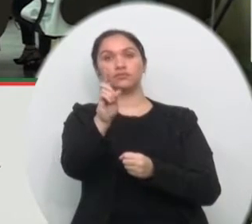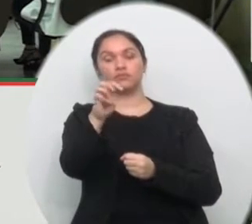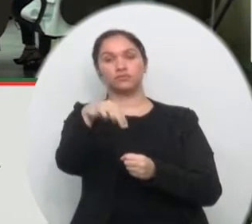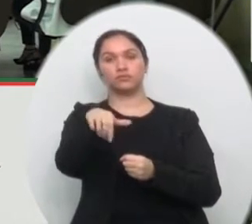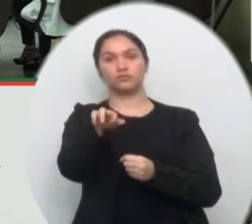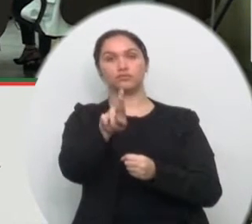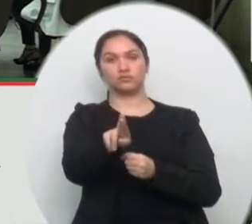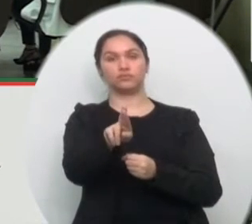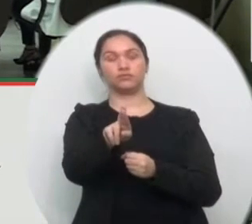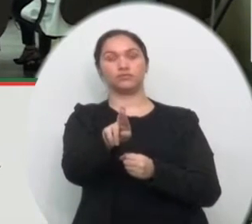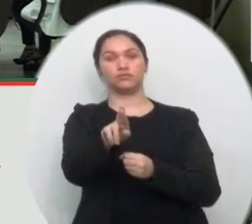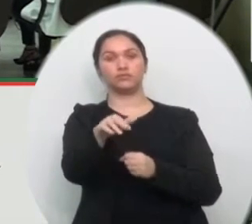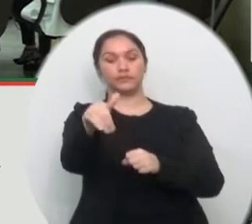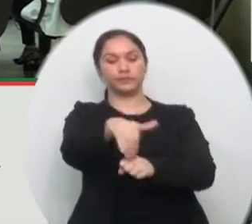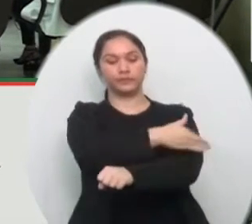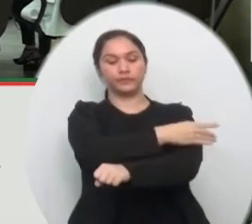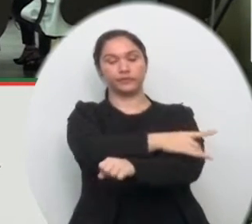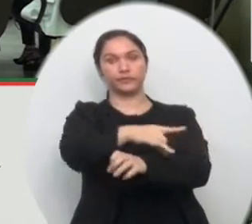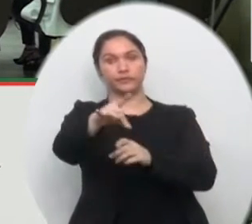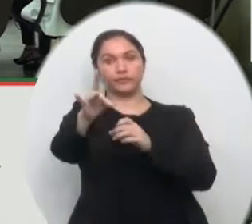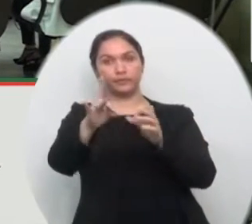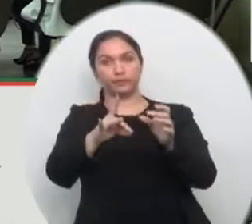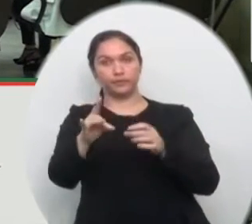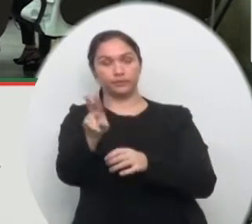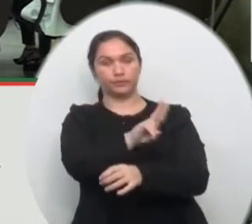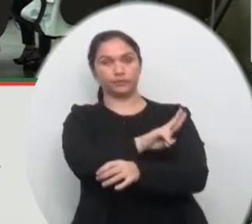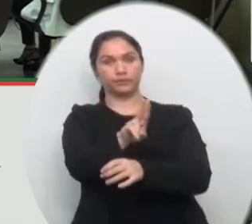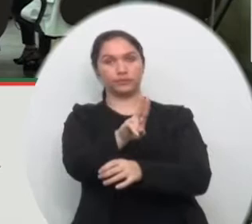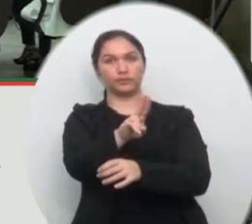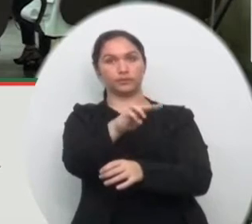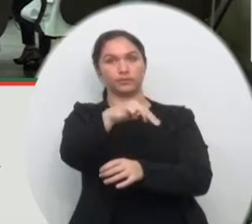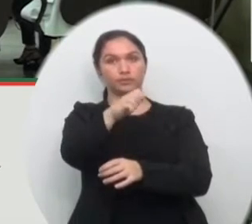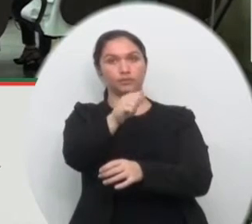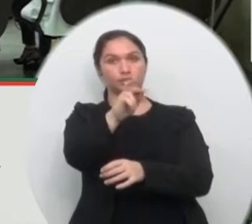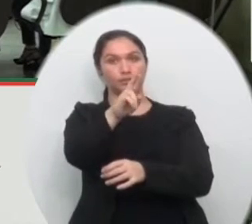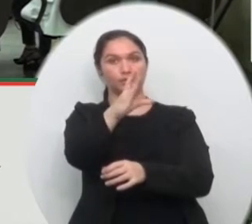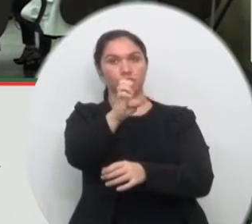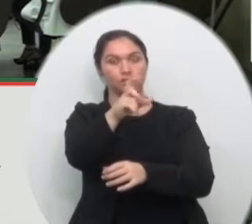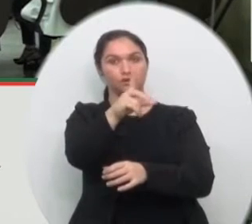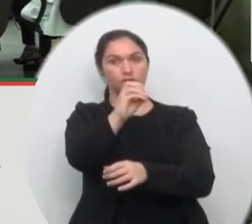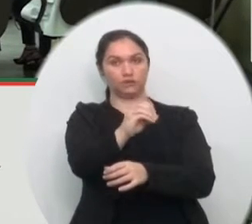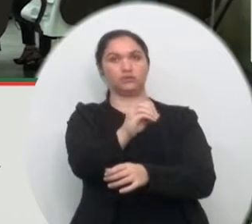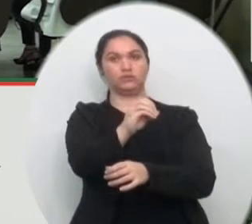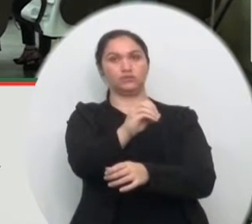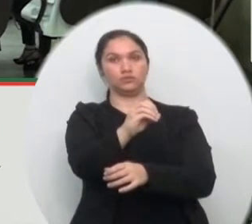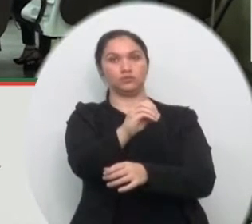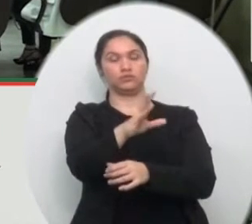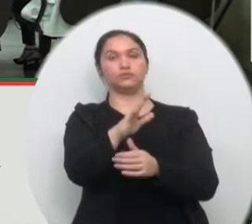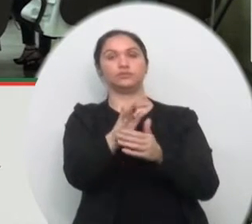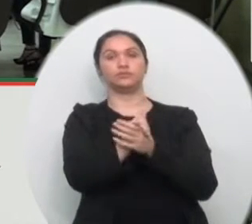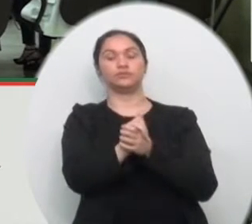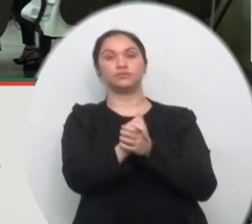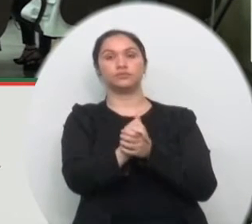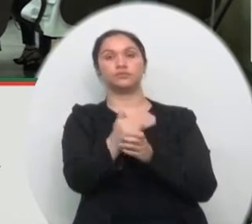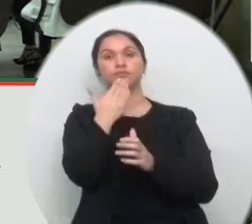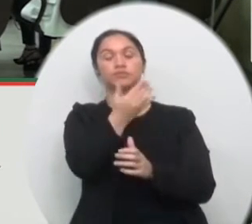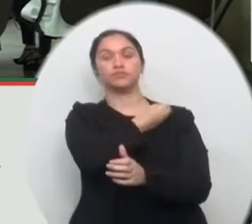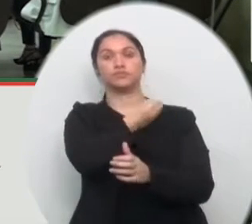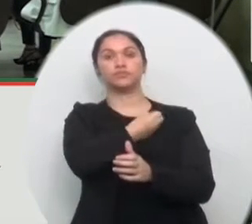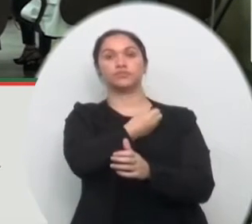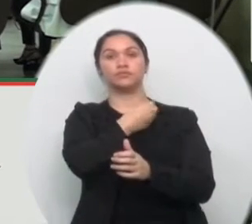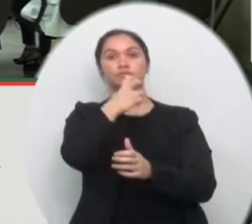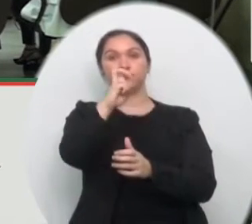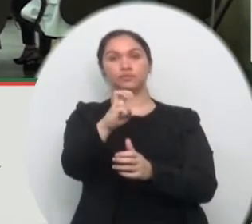Honorato. Assunto patrulhamento e colocação de material adequado na rua Marcelo Patrício, localizado no bairro Quarta Linha. Indicação